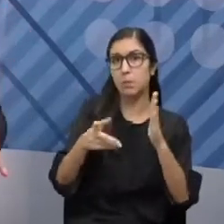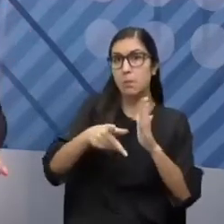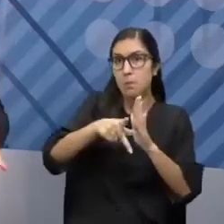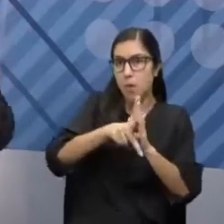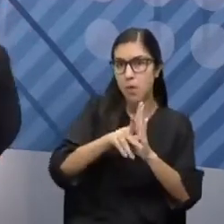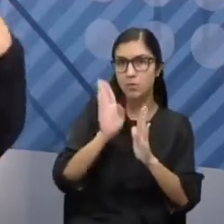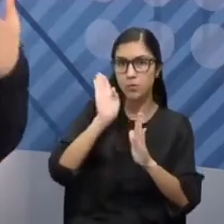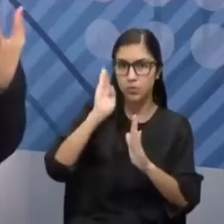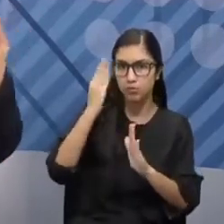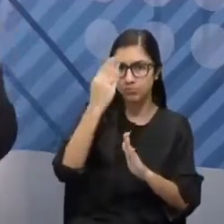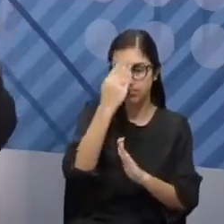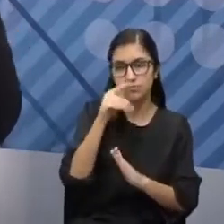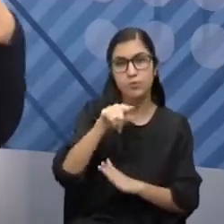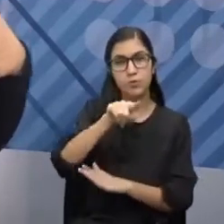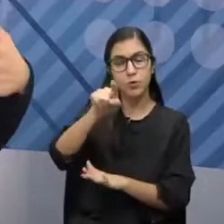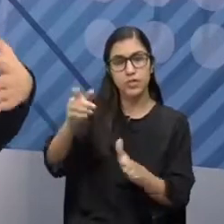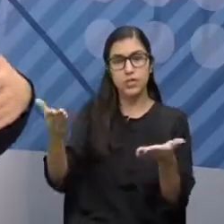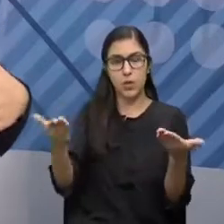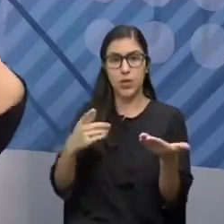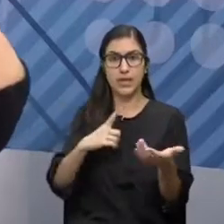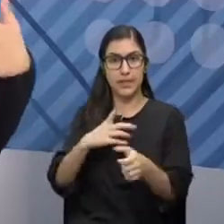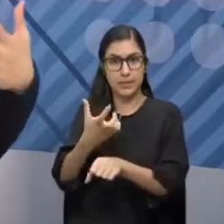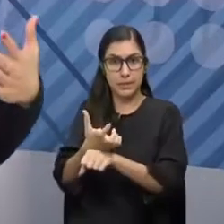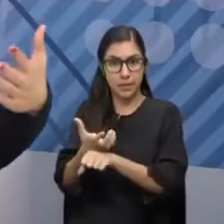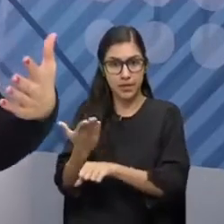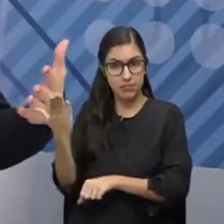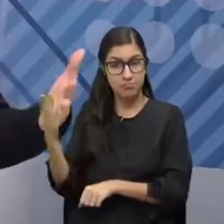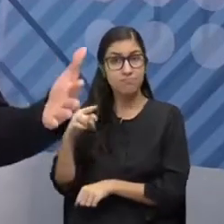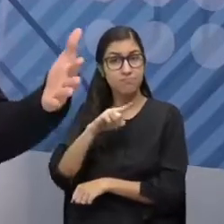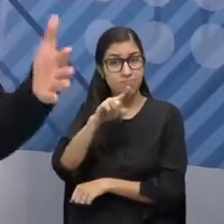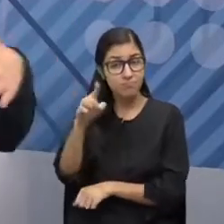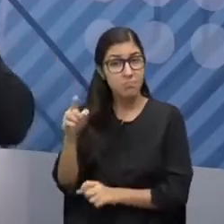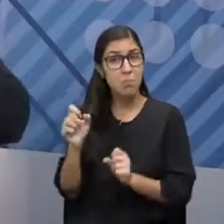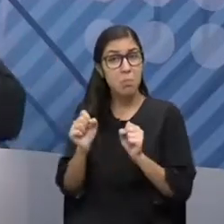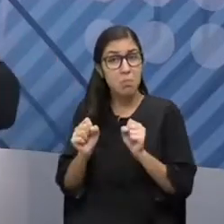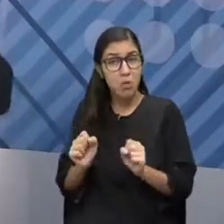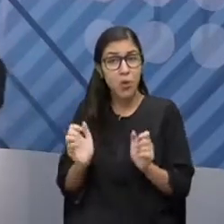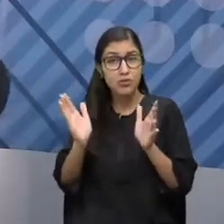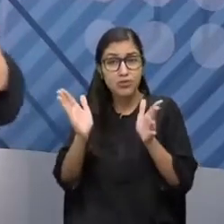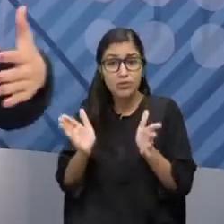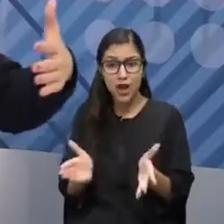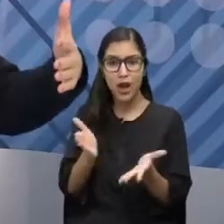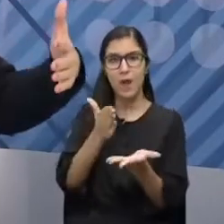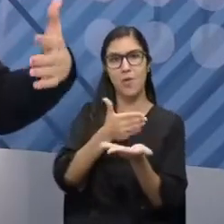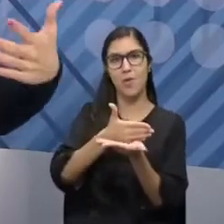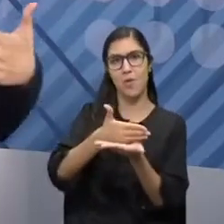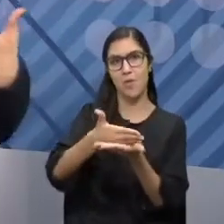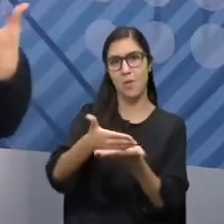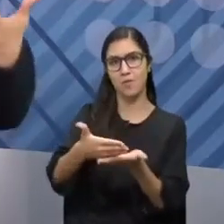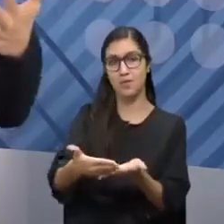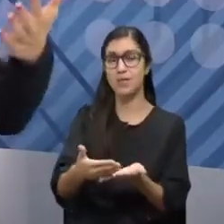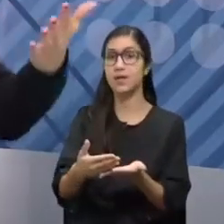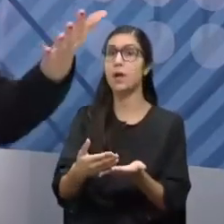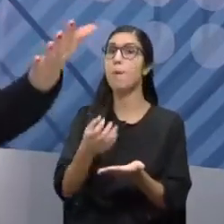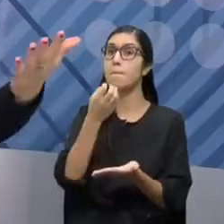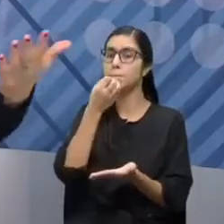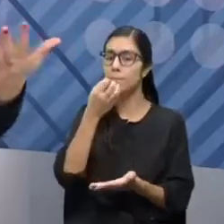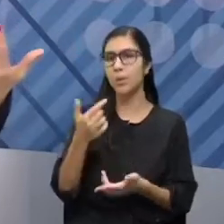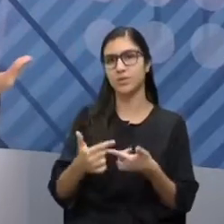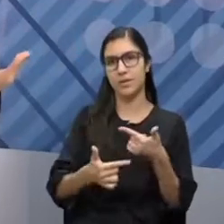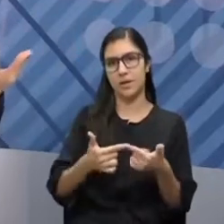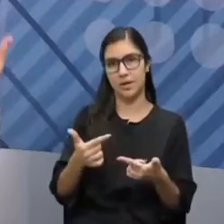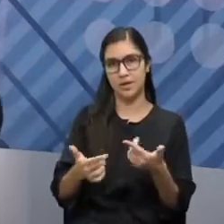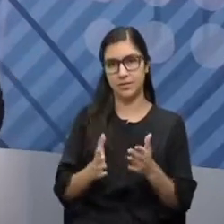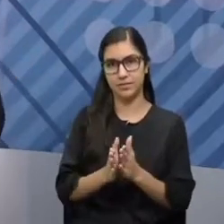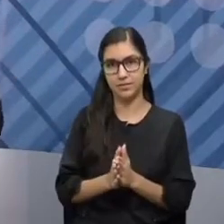especializado, vocês agora com a disciplina, vocês têm condições já de iniciar um bom trabalho com